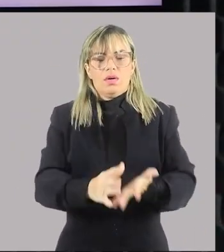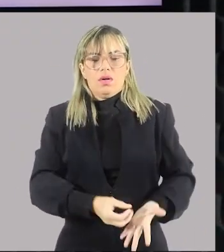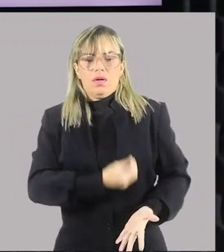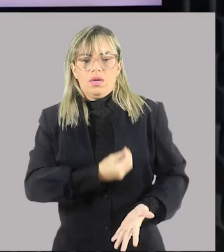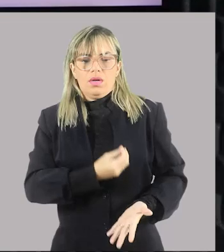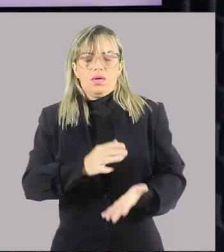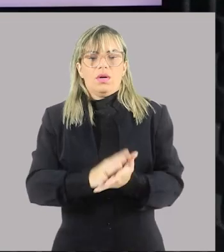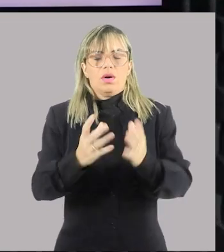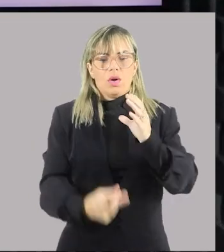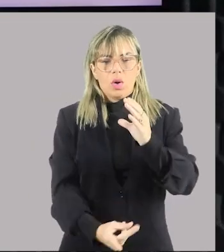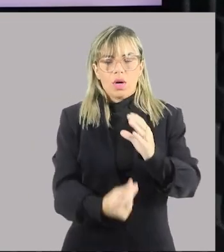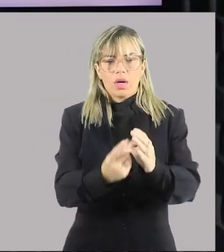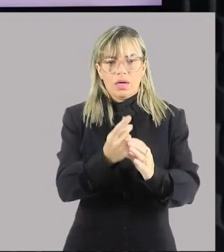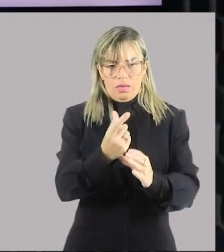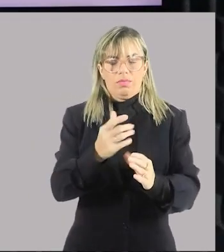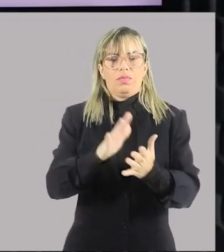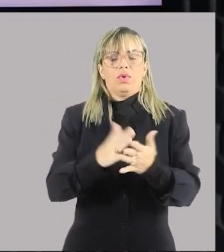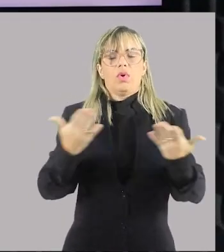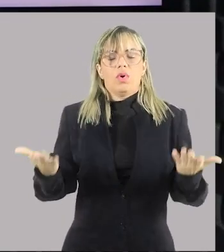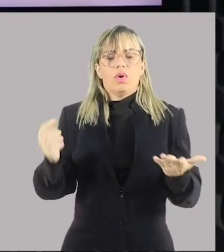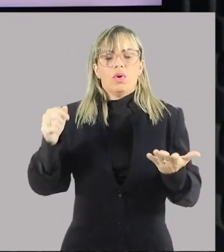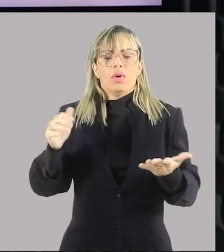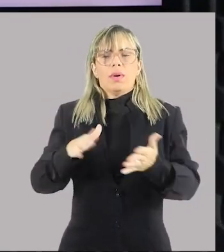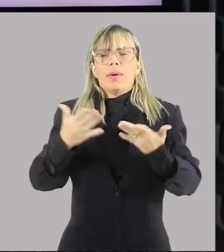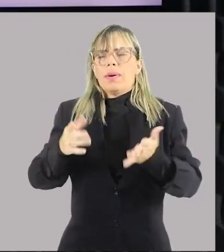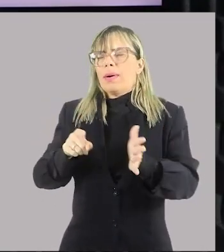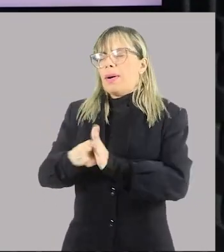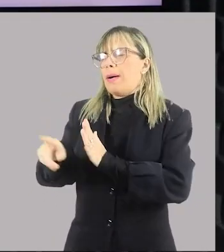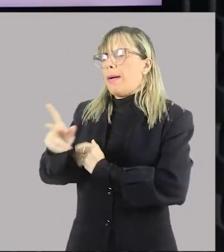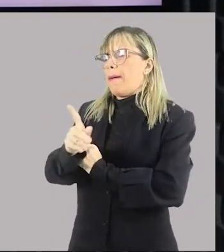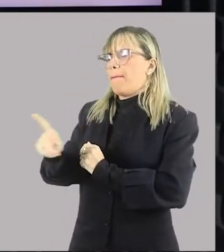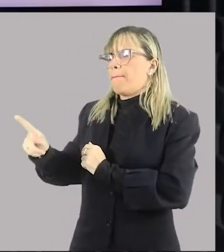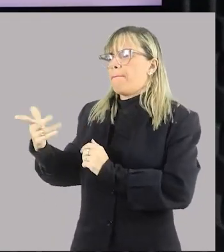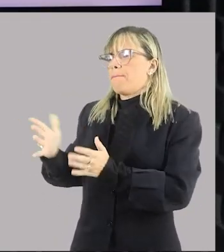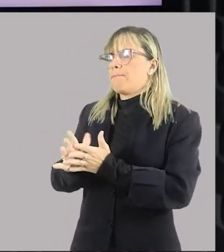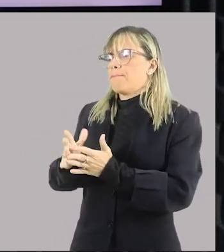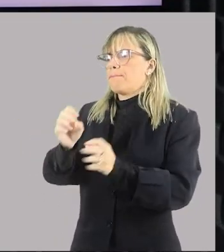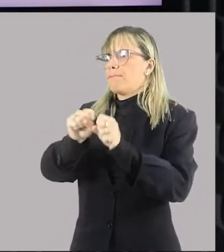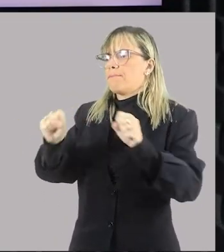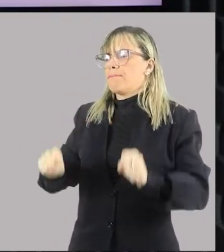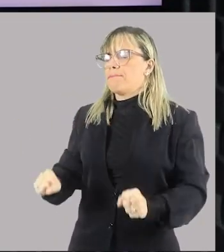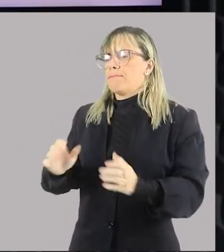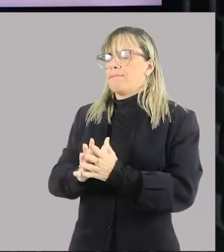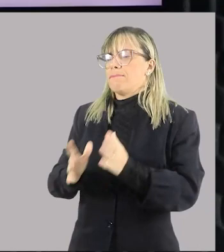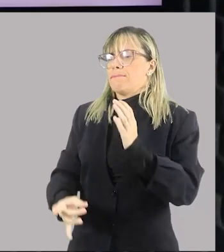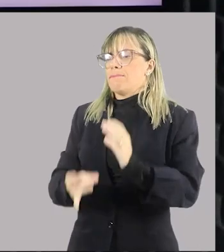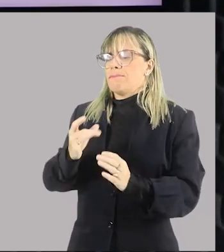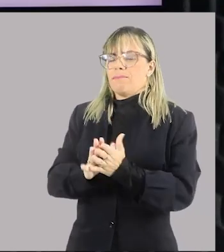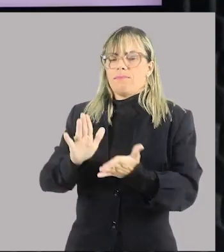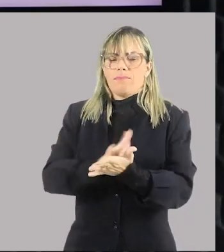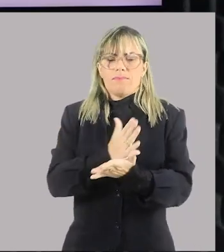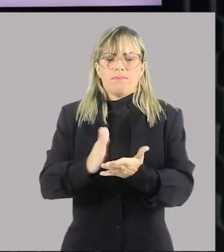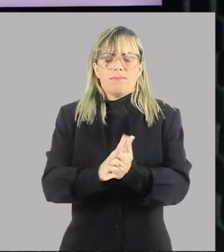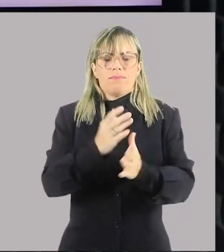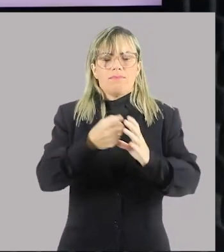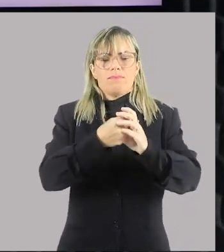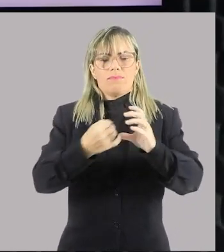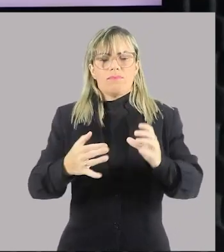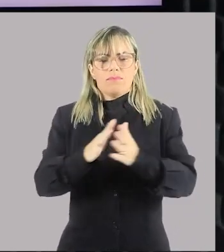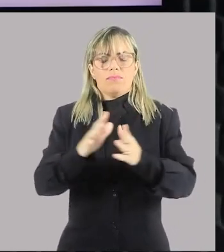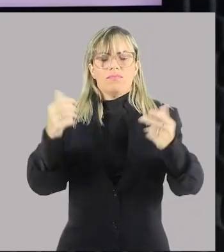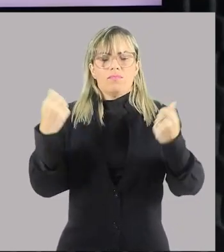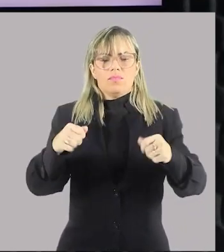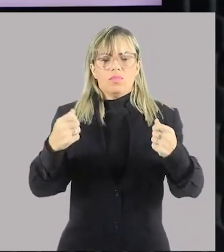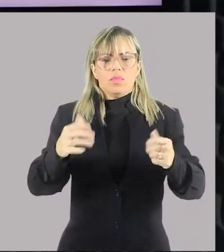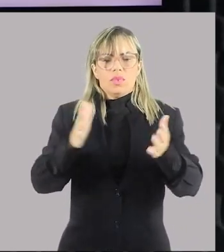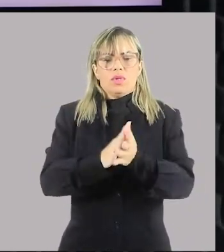sistema capitalista. Mas, professor, quando a gente fala de sistema capitalista, algumas características nós necessitamos